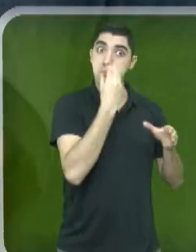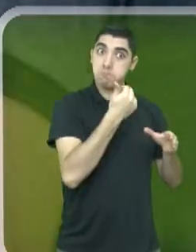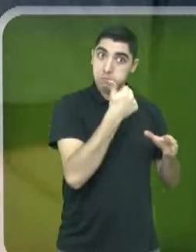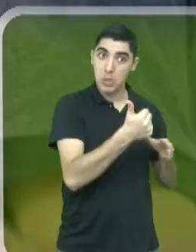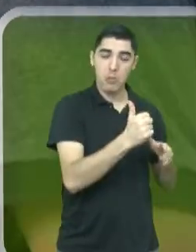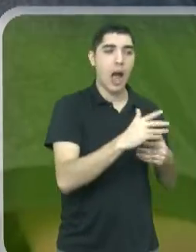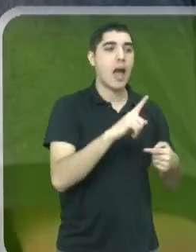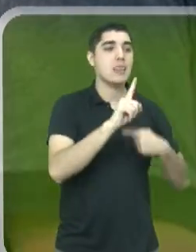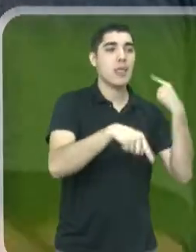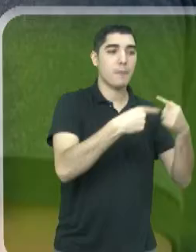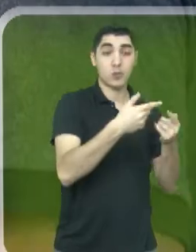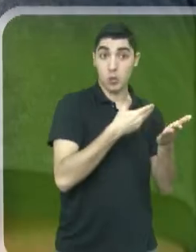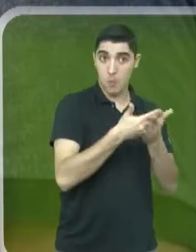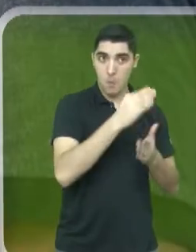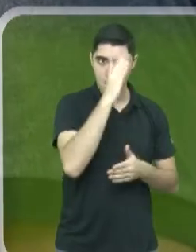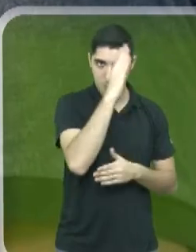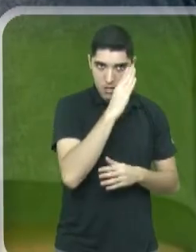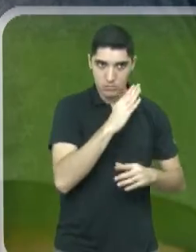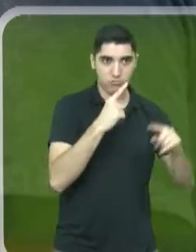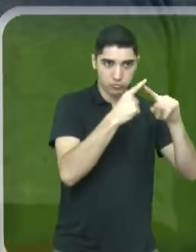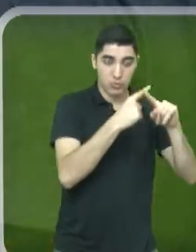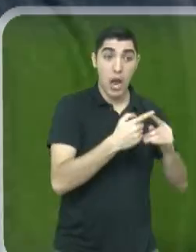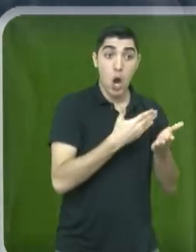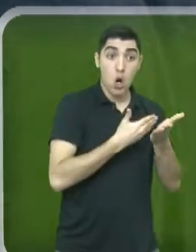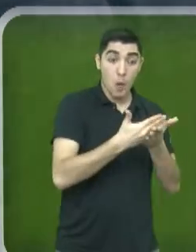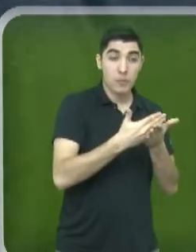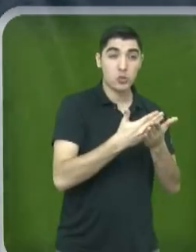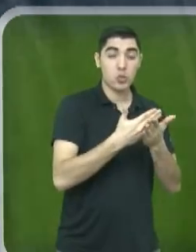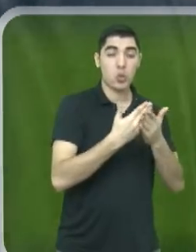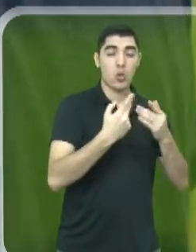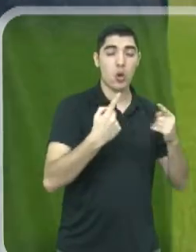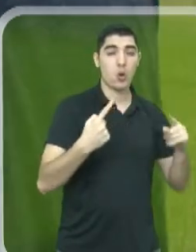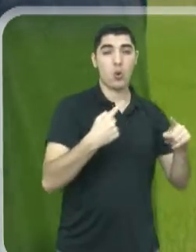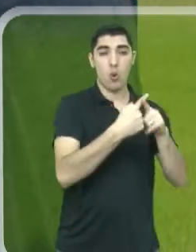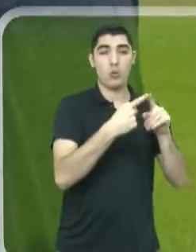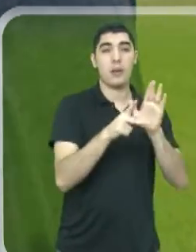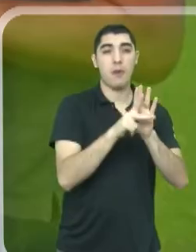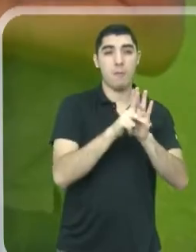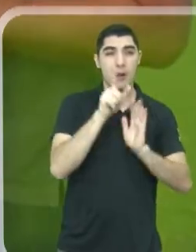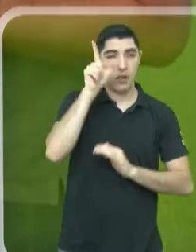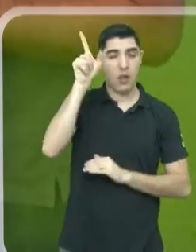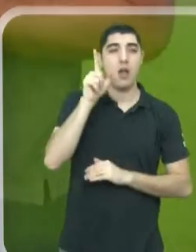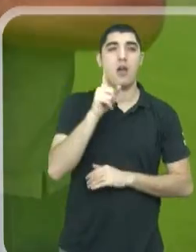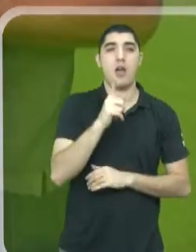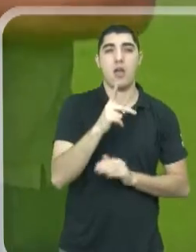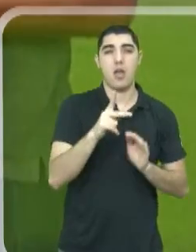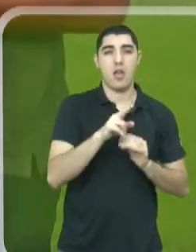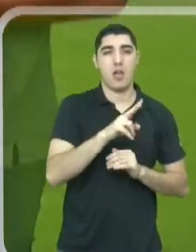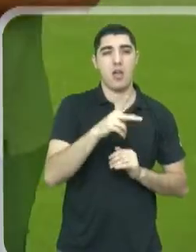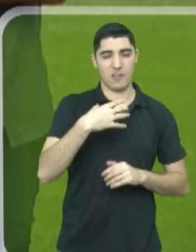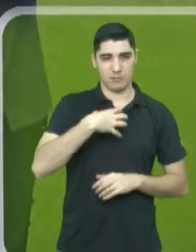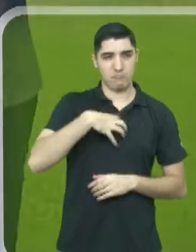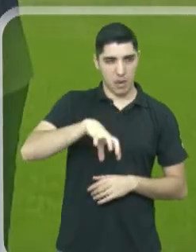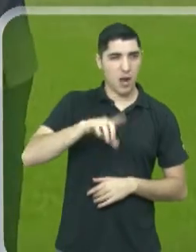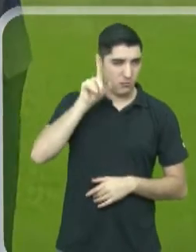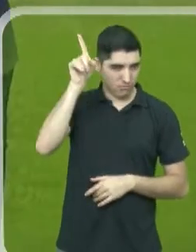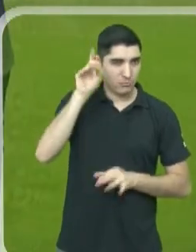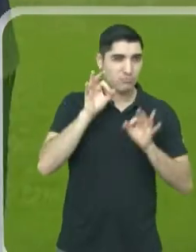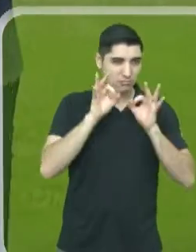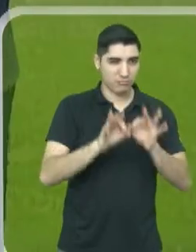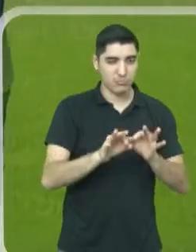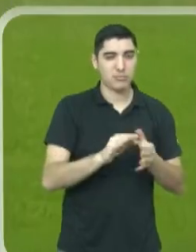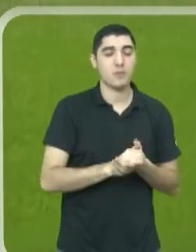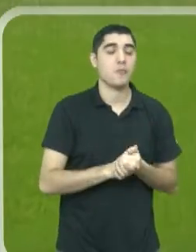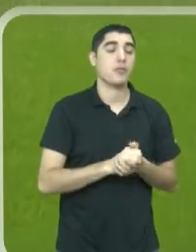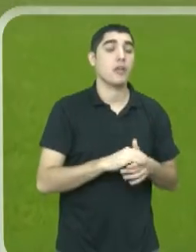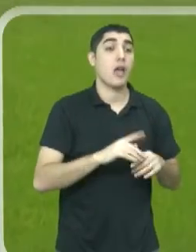Brasileiro. Nós estreamos em Salvador contra o Vitória, 1-1, eu que fiz o gol. Né? E aí o segundo jogo contra o Corinthians em casa, e o